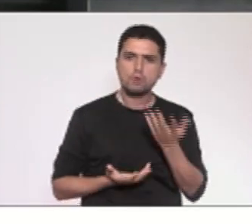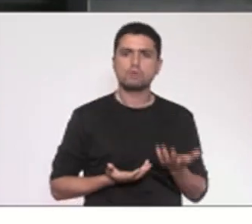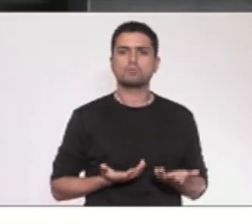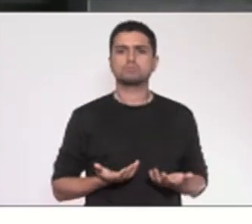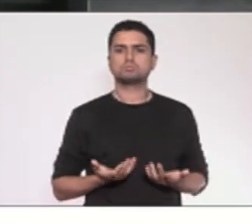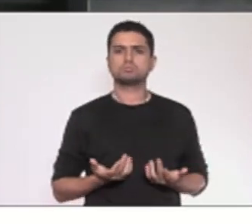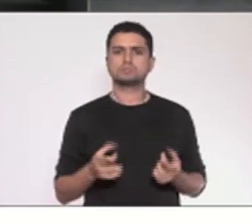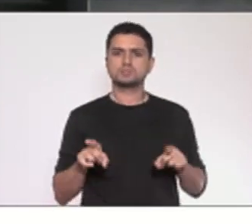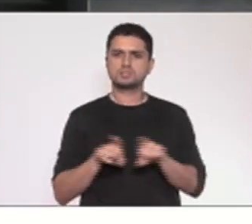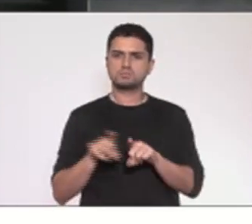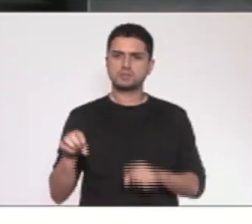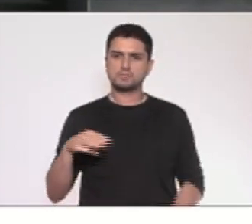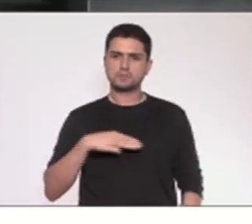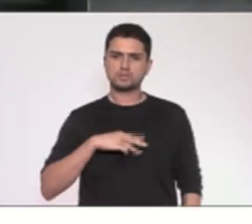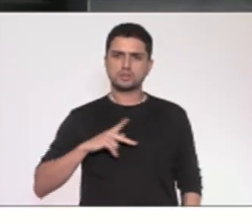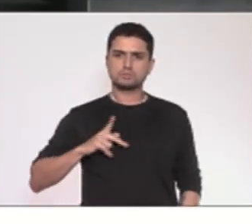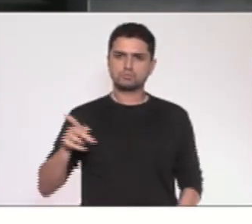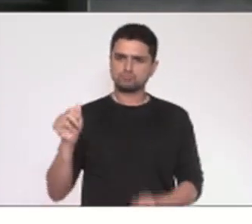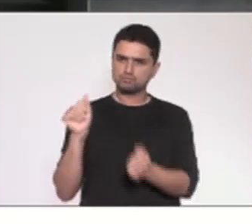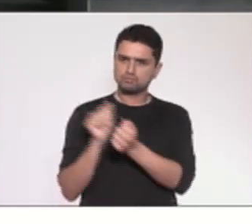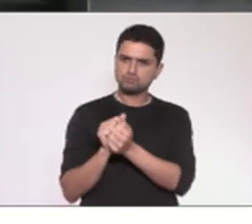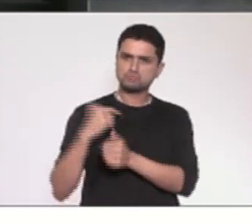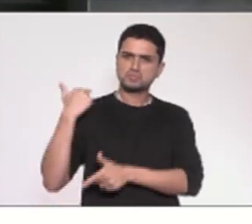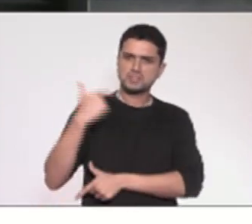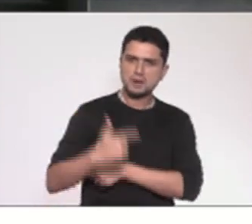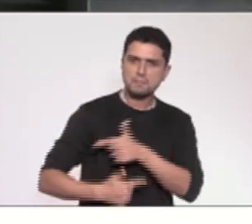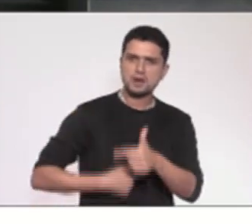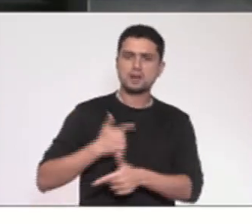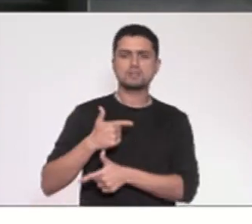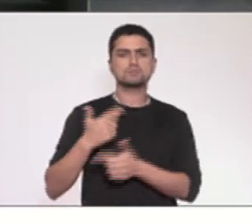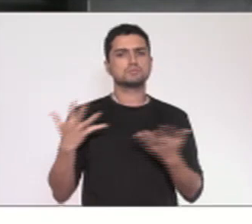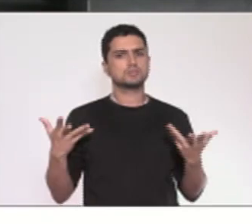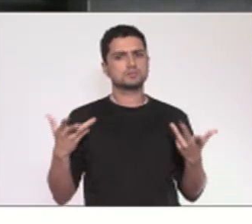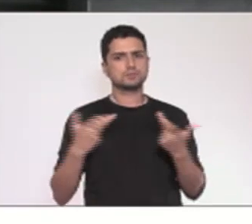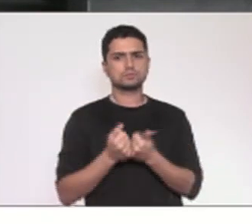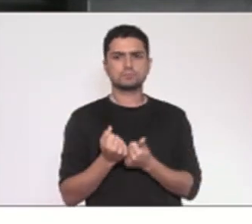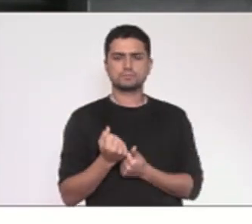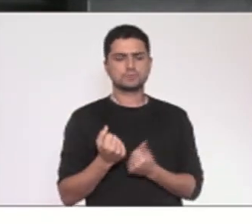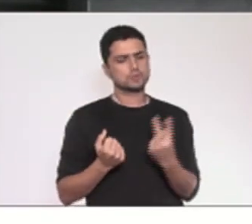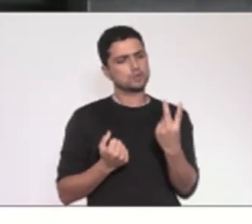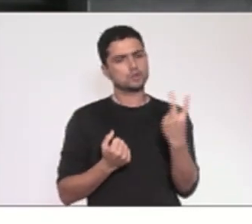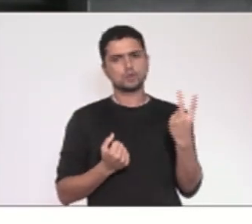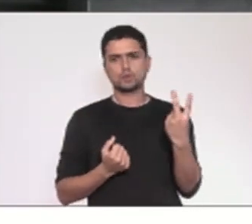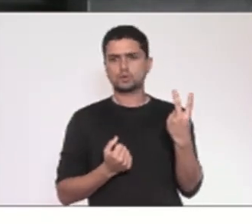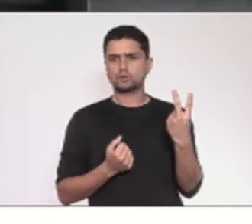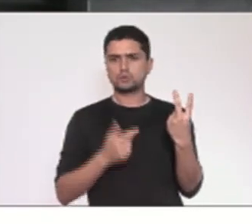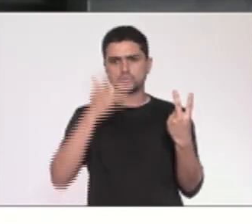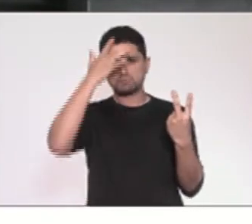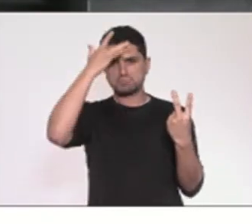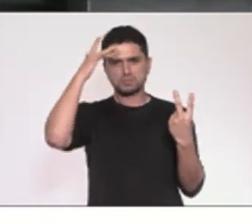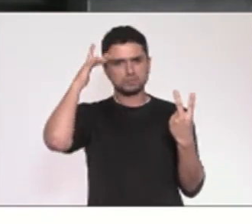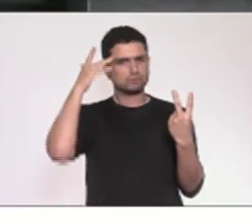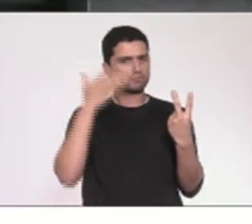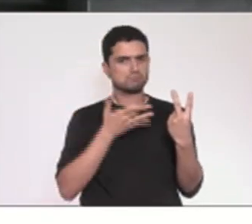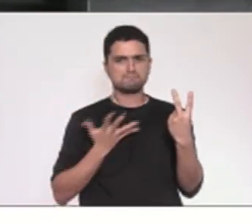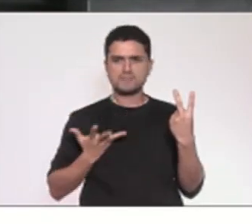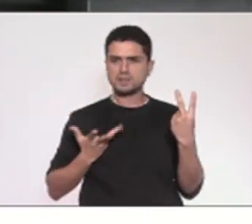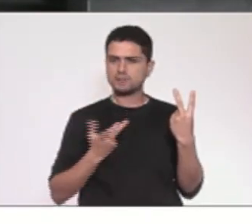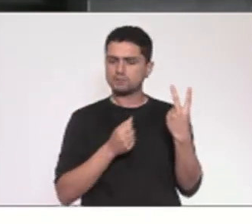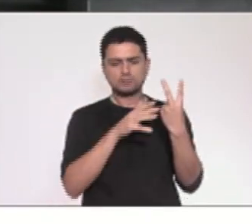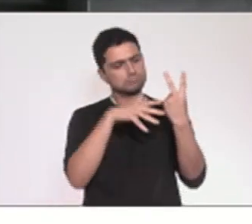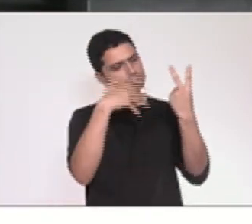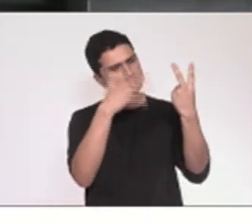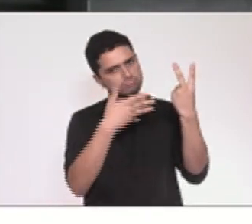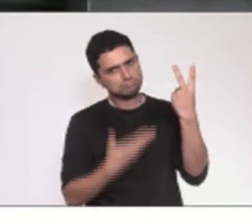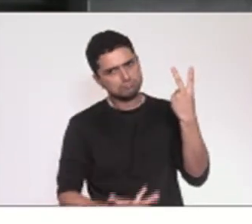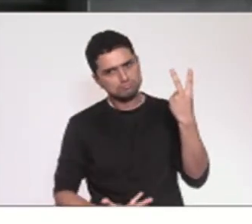sensacional, e é uma alegria estar aqui podendo hoje. Essas duas figuras, tão queridas, tão importantes, mas